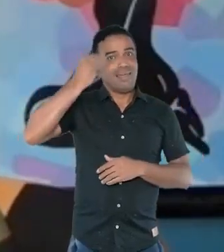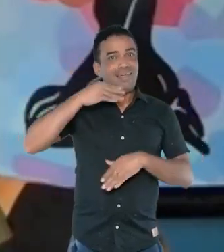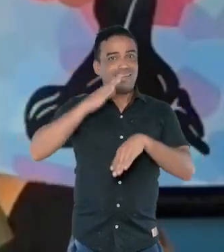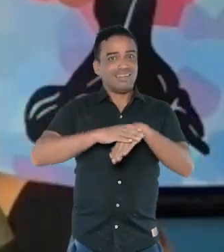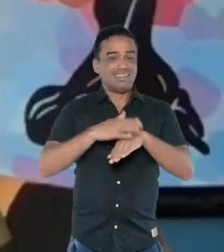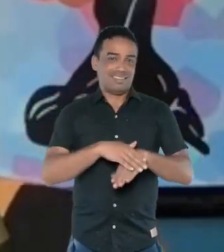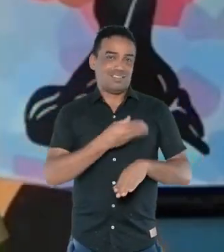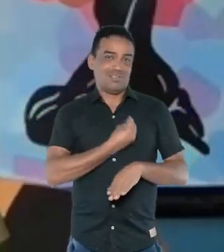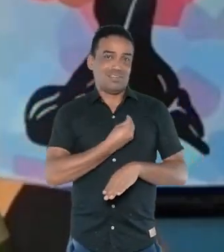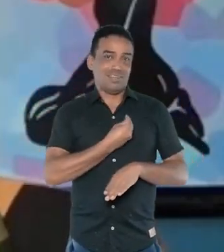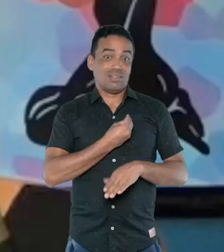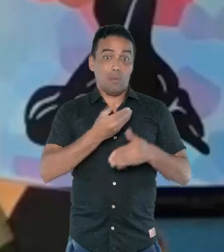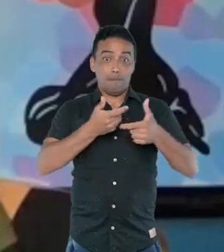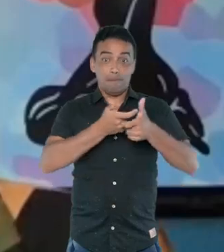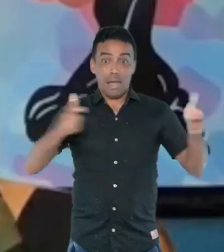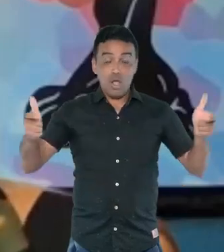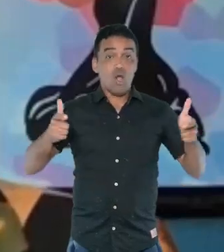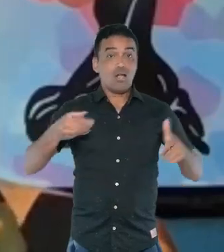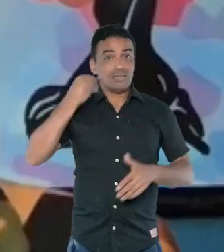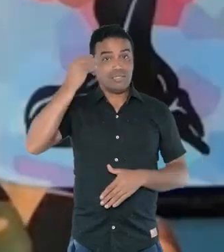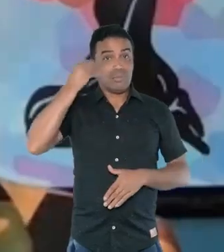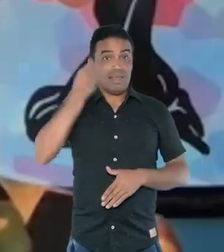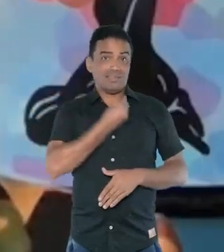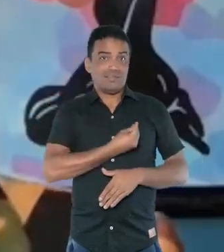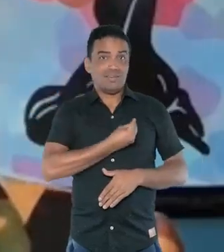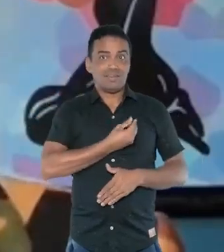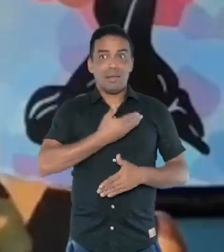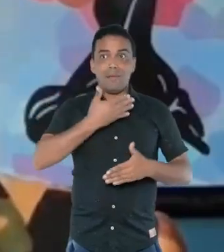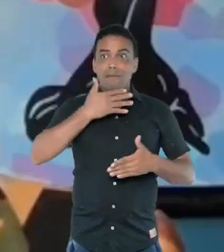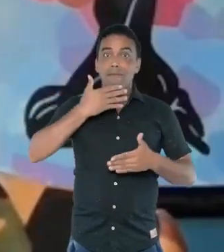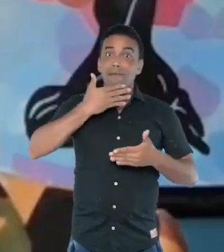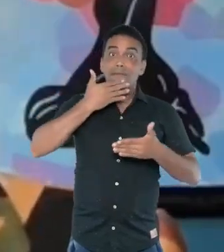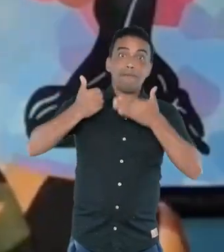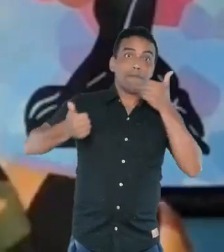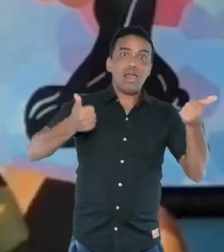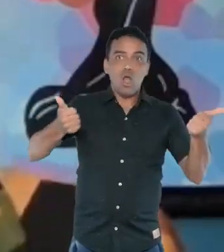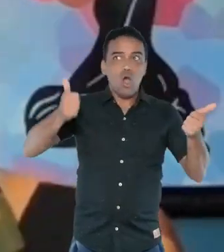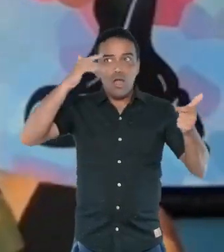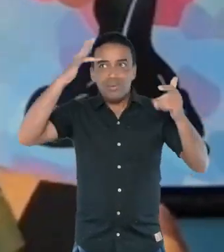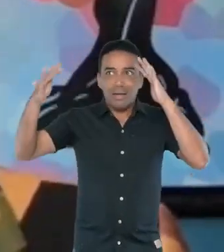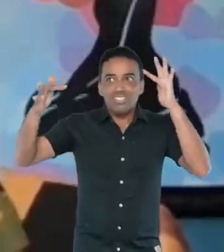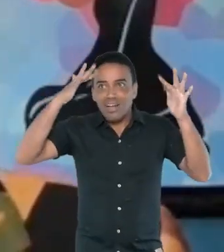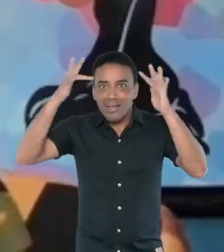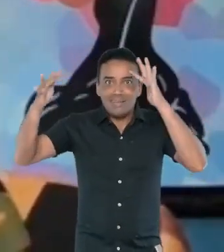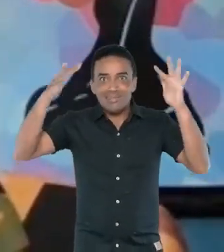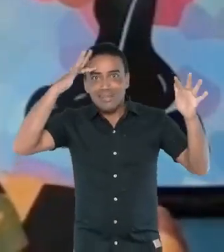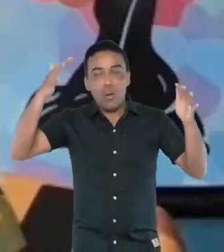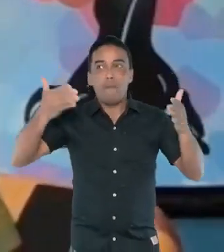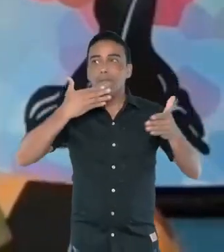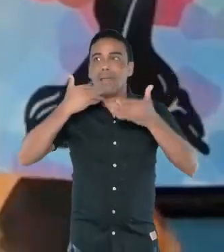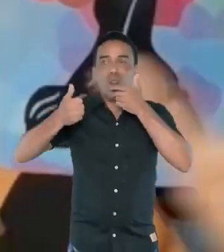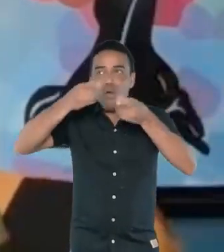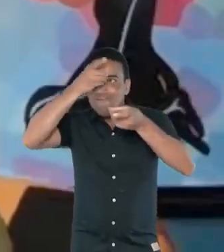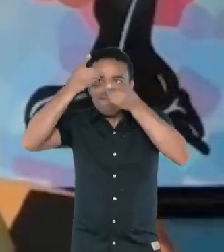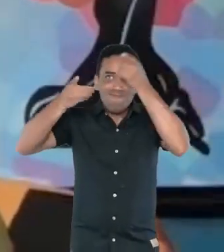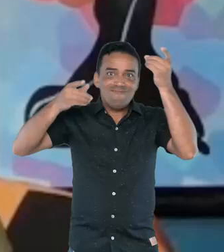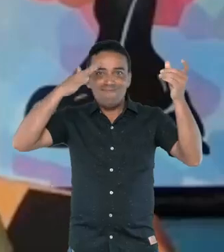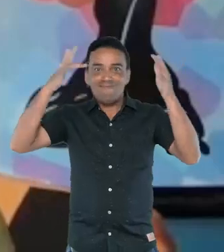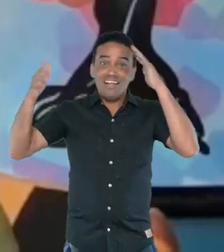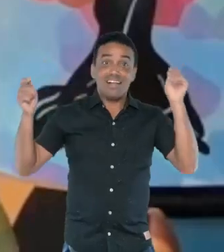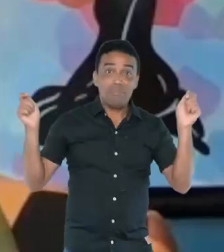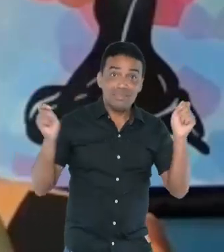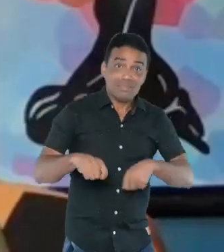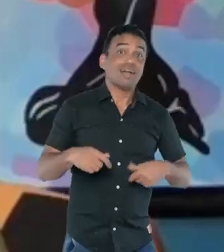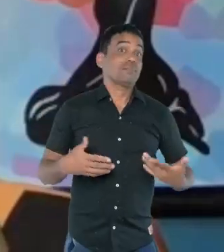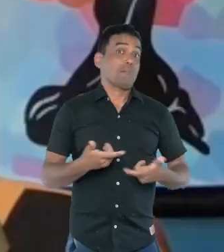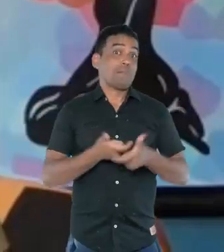quanto mais amplo o meu repertório, melhor eu fico. Ou eu tenho potencial de ser uma pessoa que tem uma